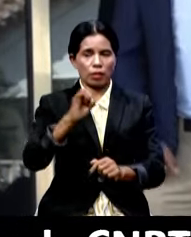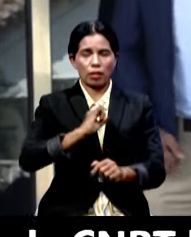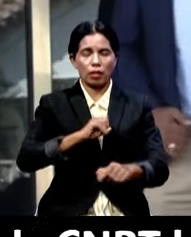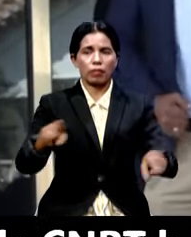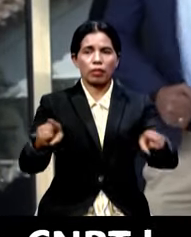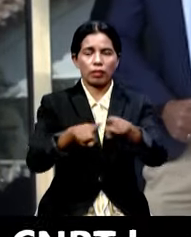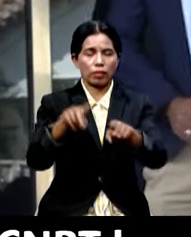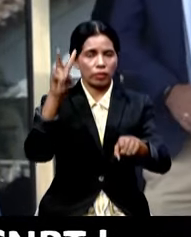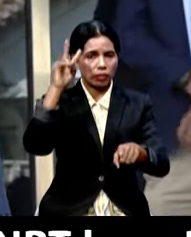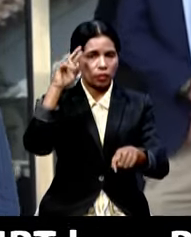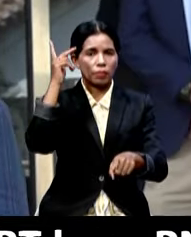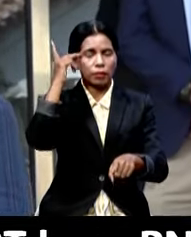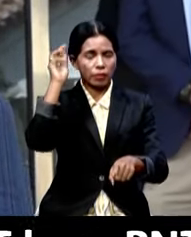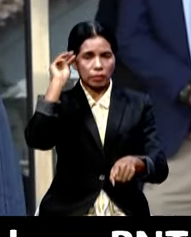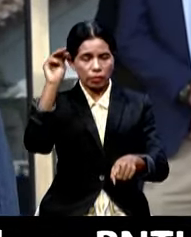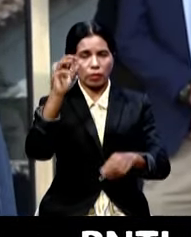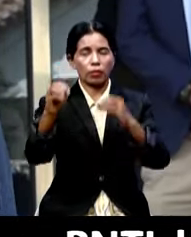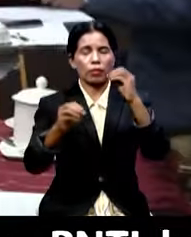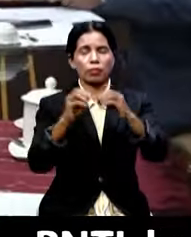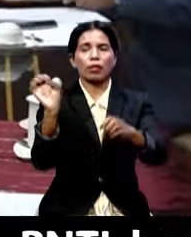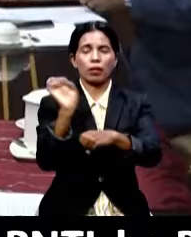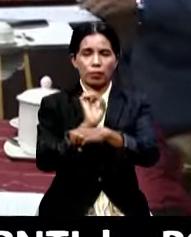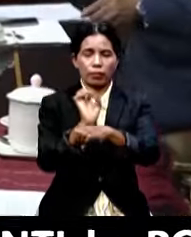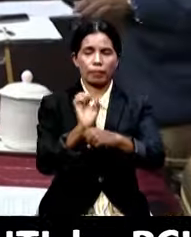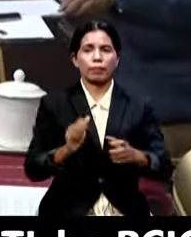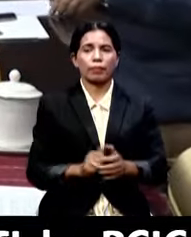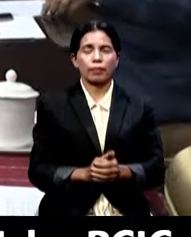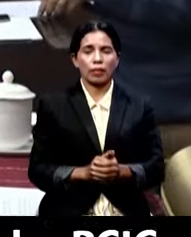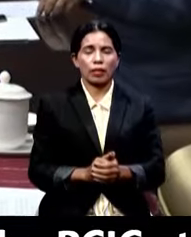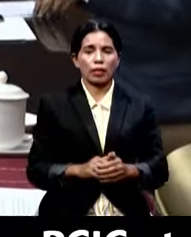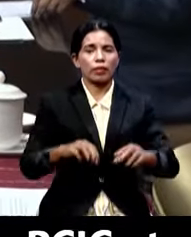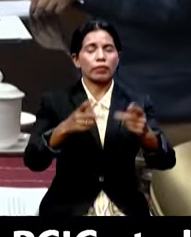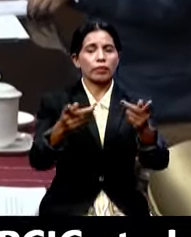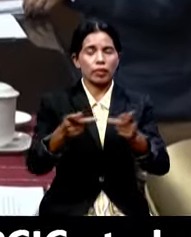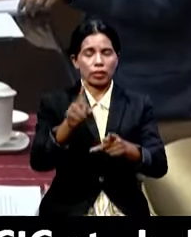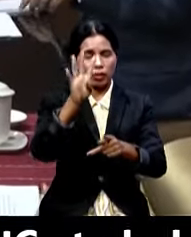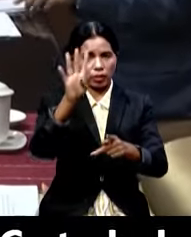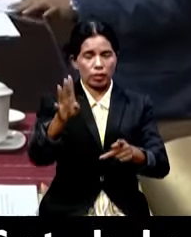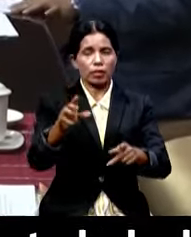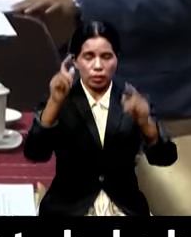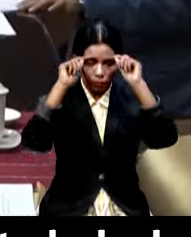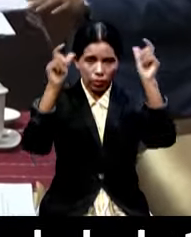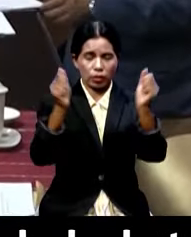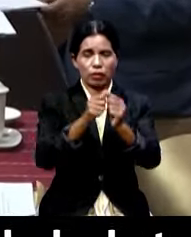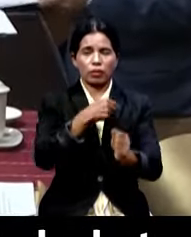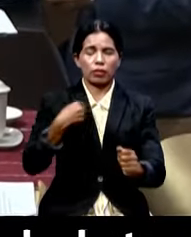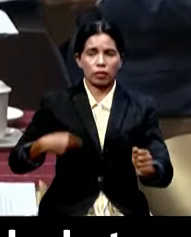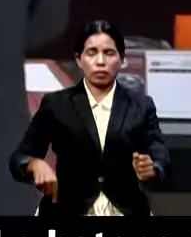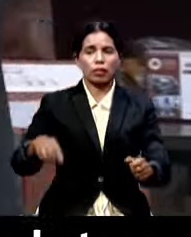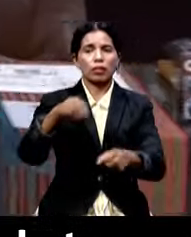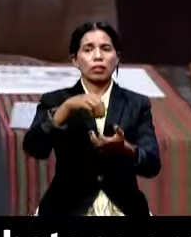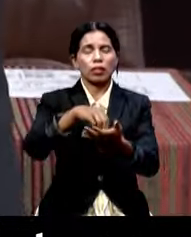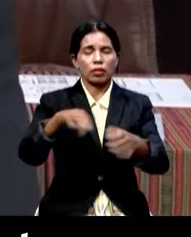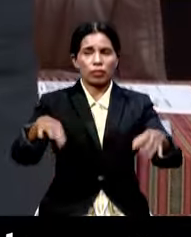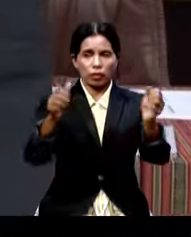Unudar, Vice-Primeiro-Ministro do Assunto Econômico. Além do setor HAT, né, possibilidade de Timor-Leste e China Mos se cria